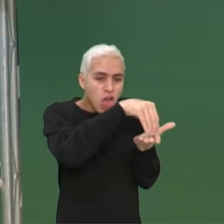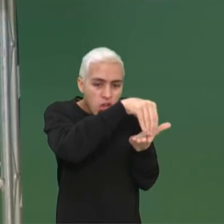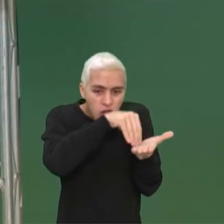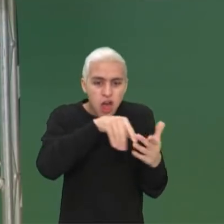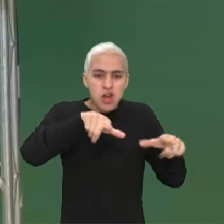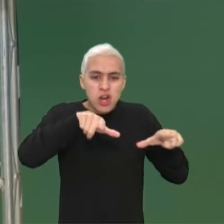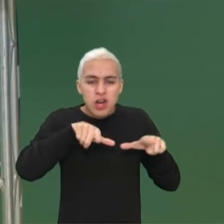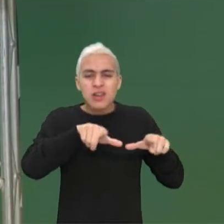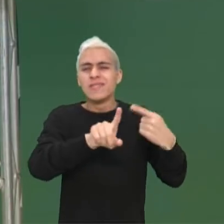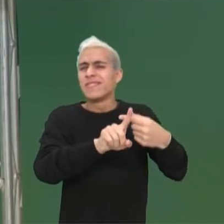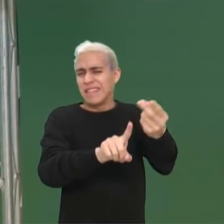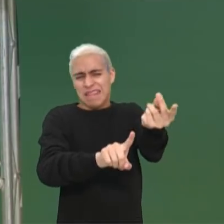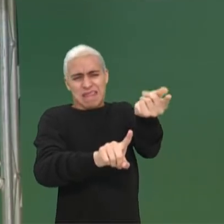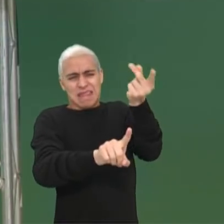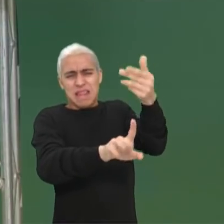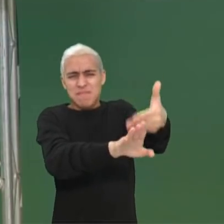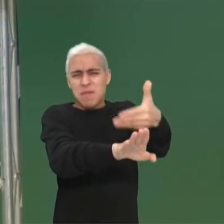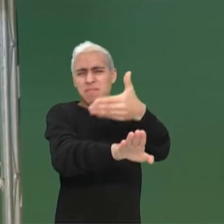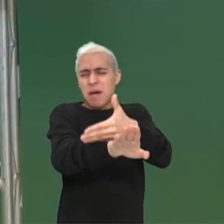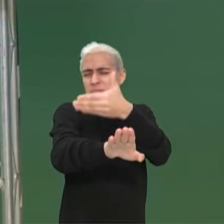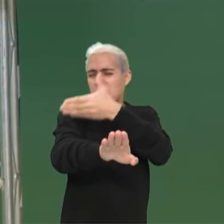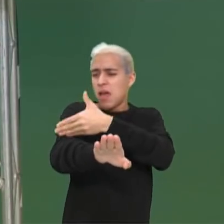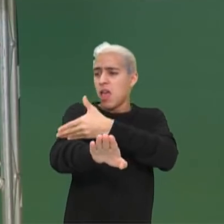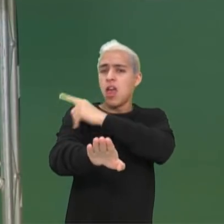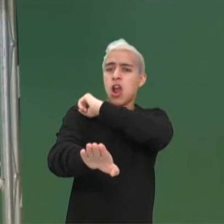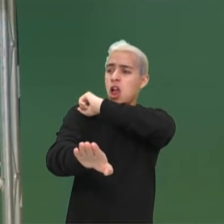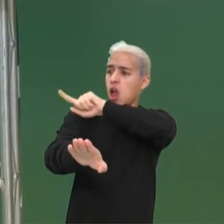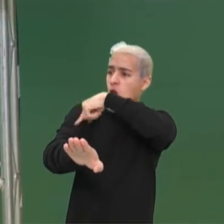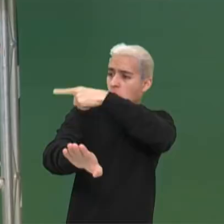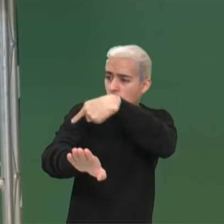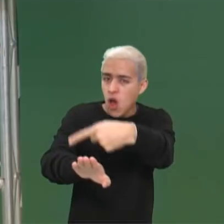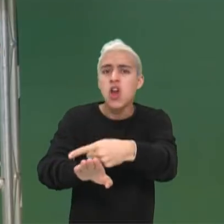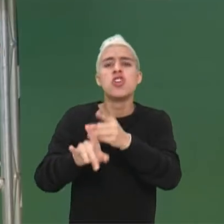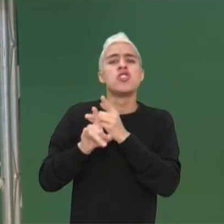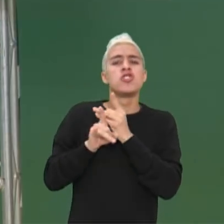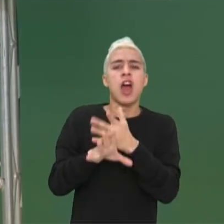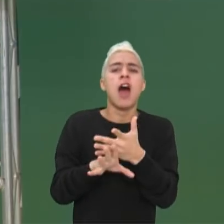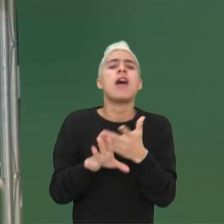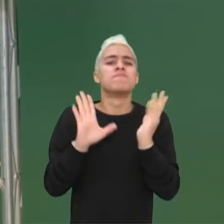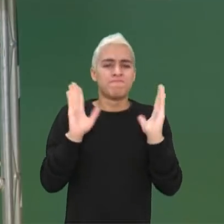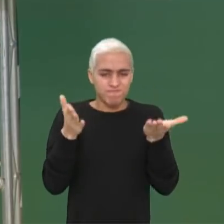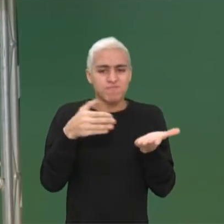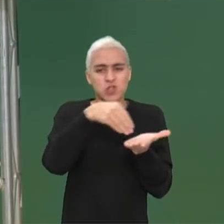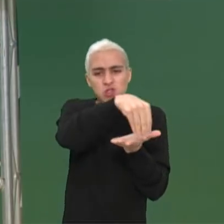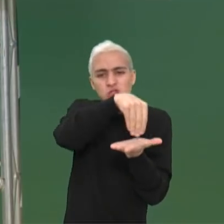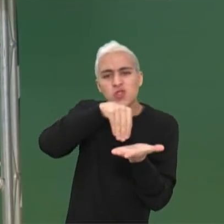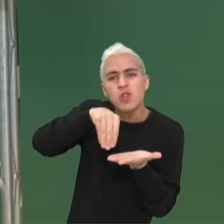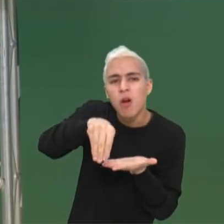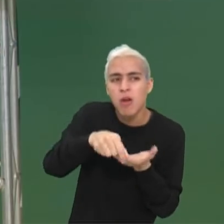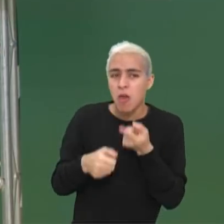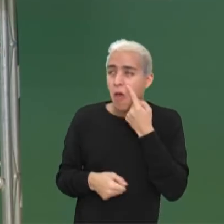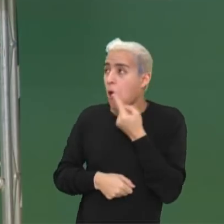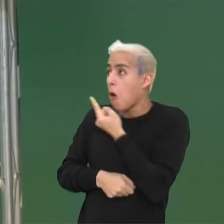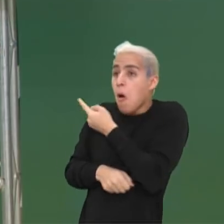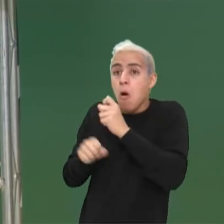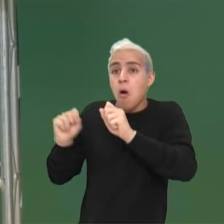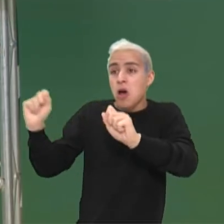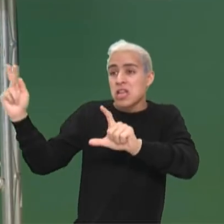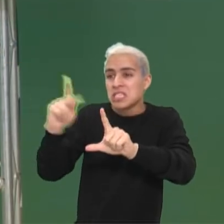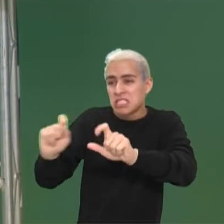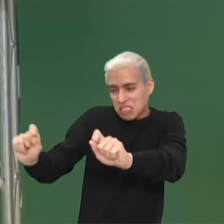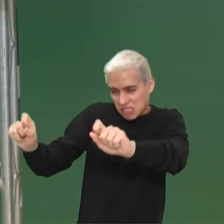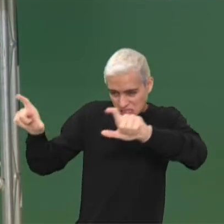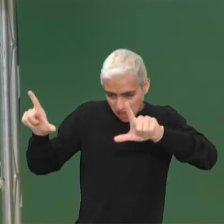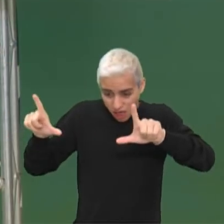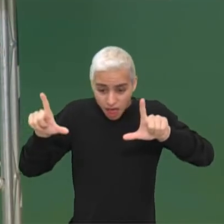lá, nossa, dos primeiros povos que existiu lá no mundo, né? Algumas figuras de jogos aqui para vocês verem